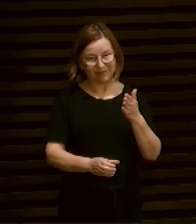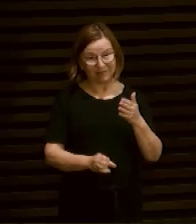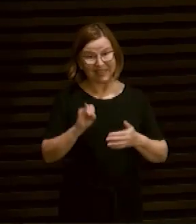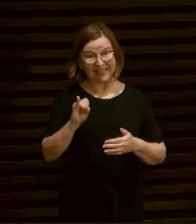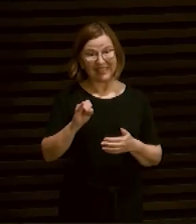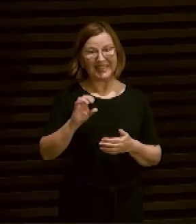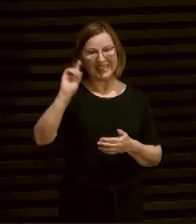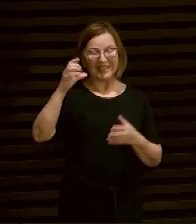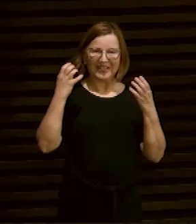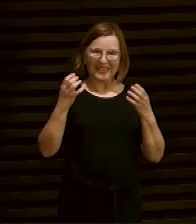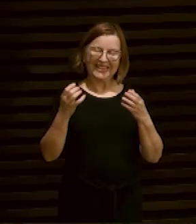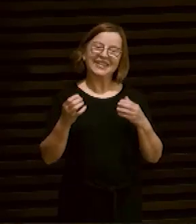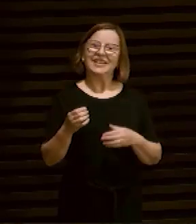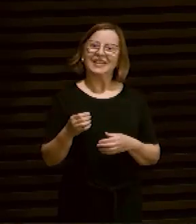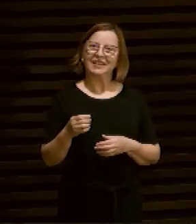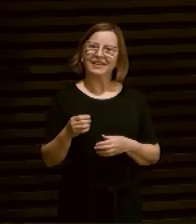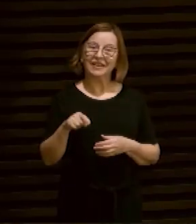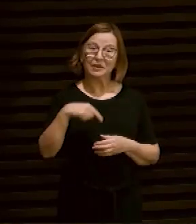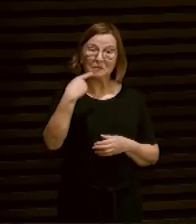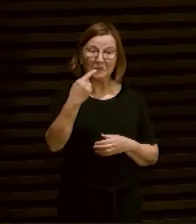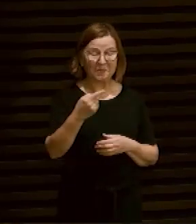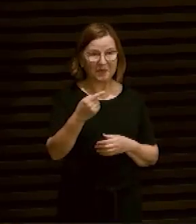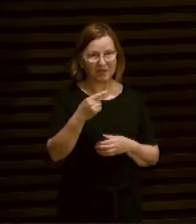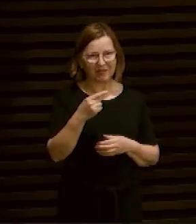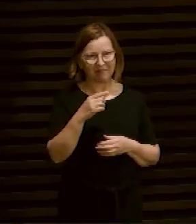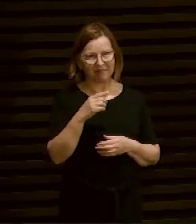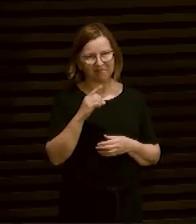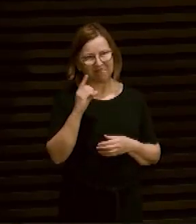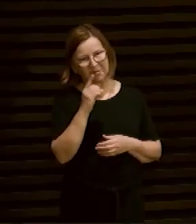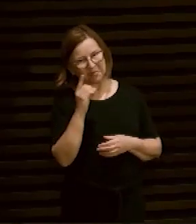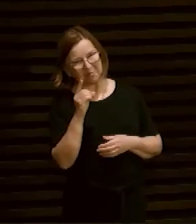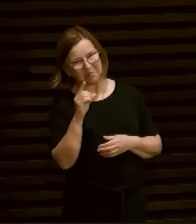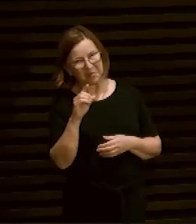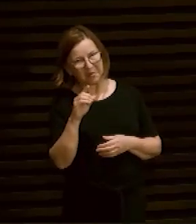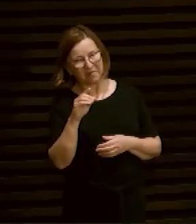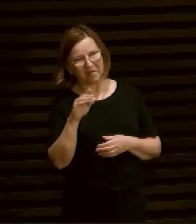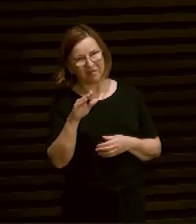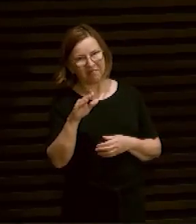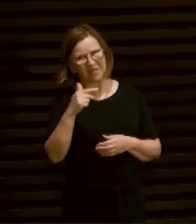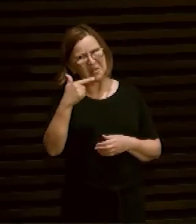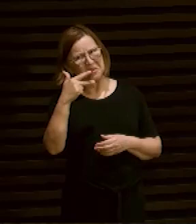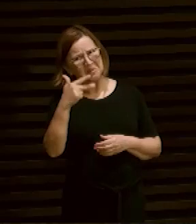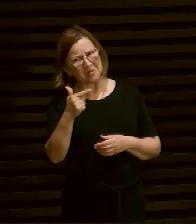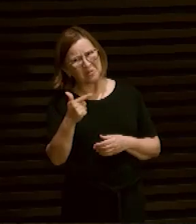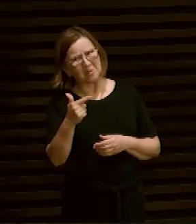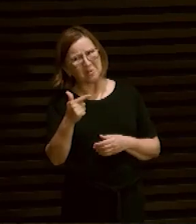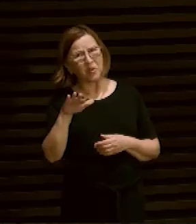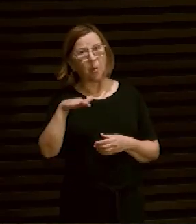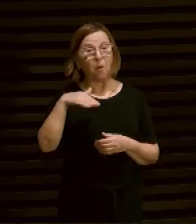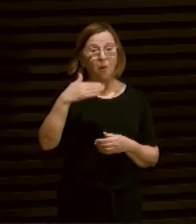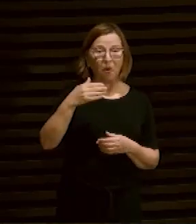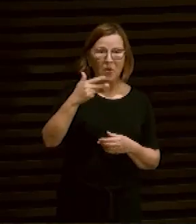permitindo, quando voltarmos aqui, pelo menos 2 ou 3 vezes nós ficaremos na segunda parte. A